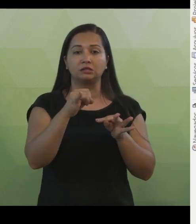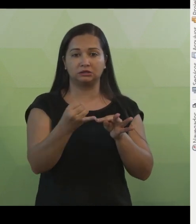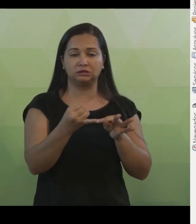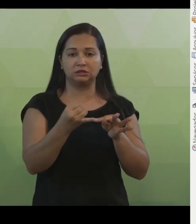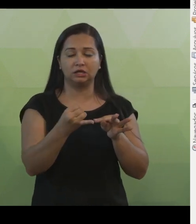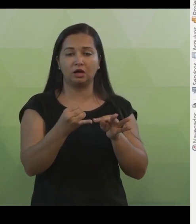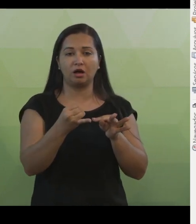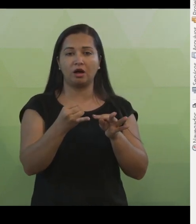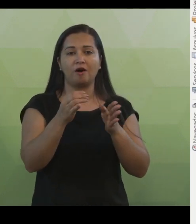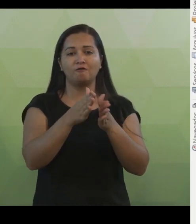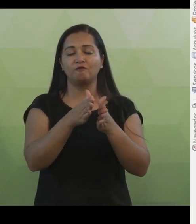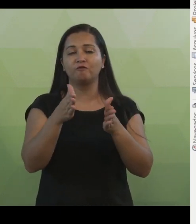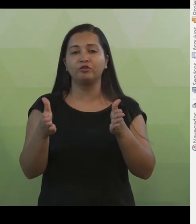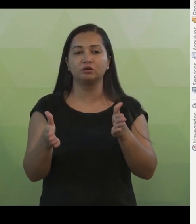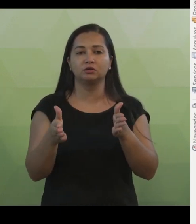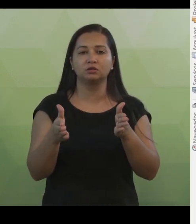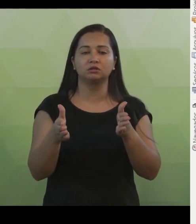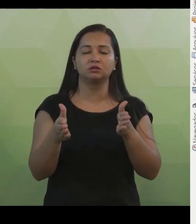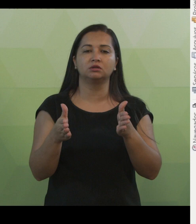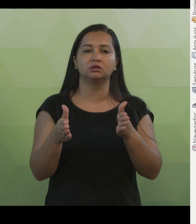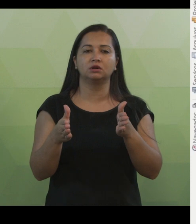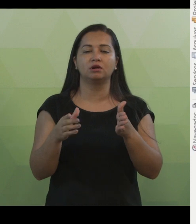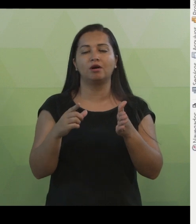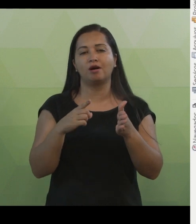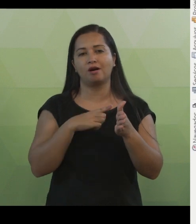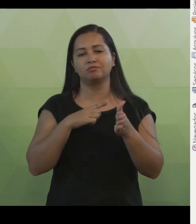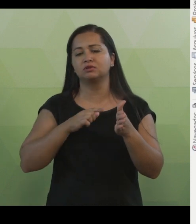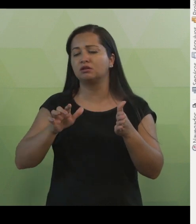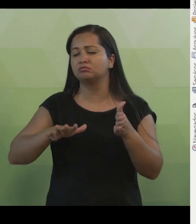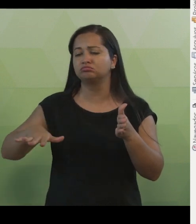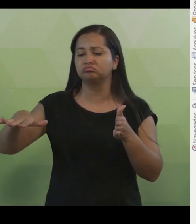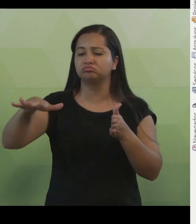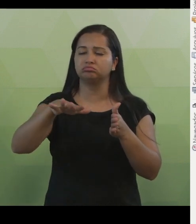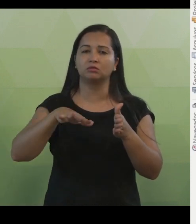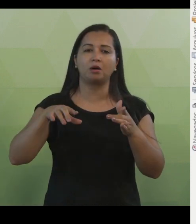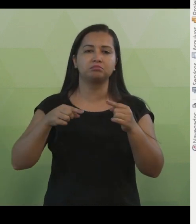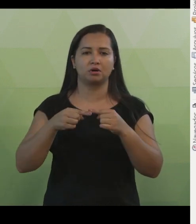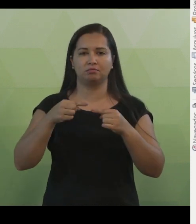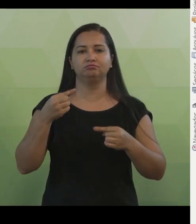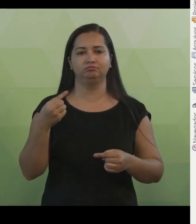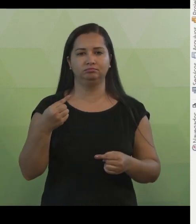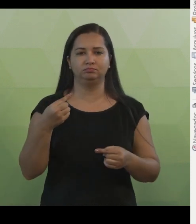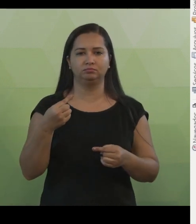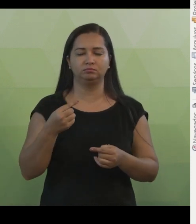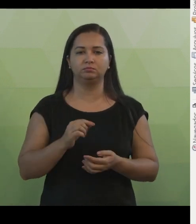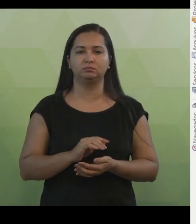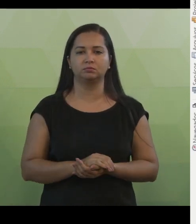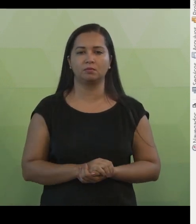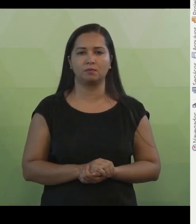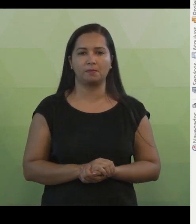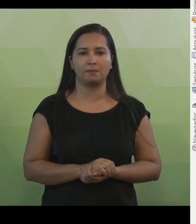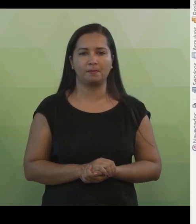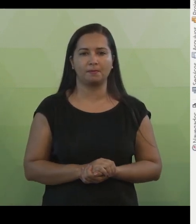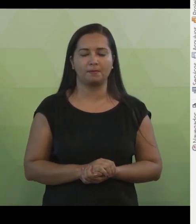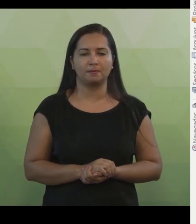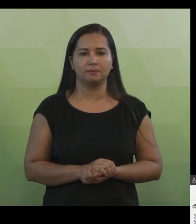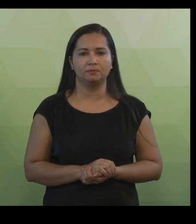desse escopo mais interno. Quando eu declaro ele aqui no início, ele tem um escopo um pouco mais